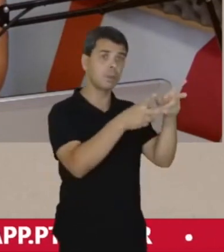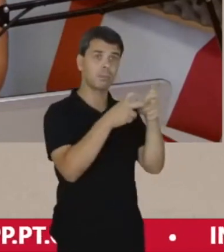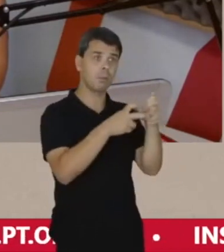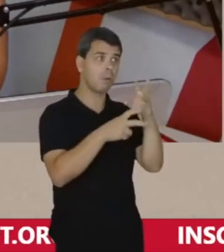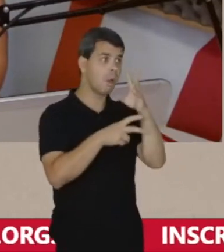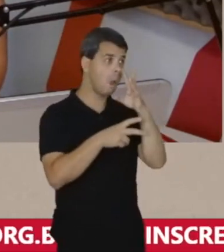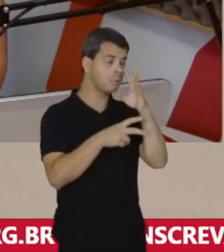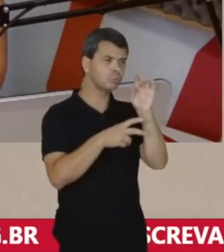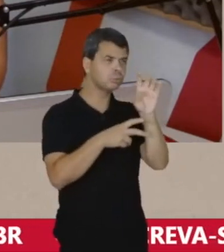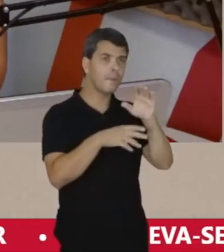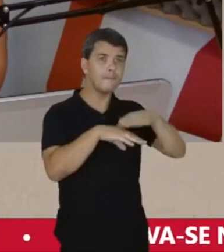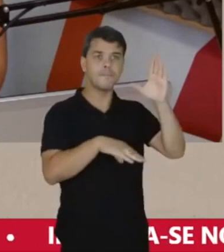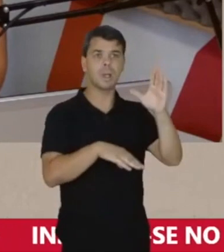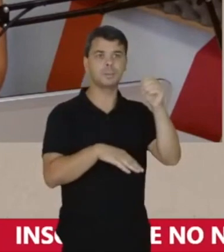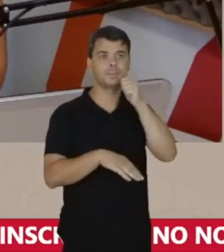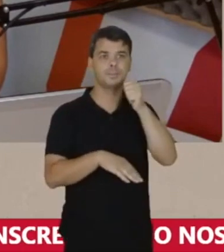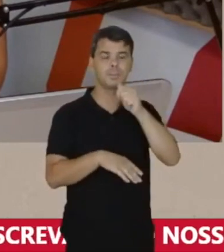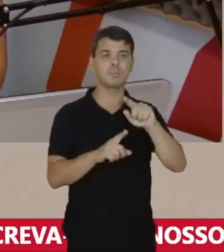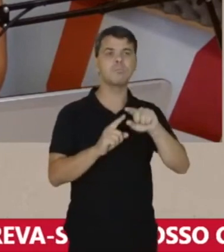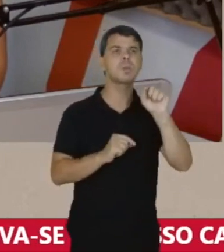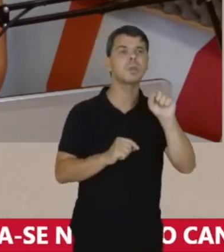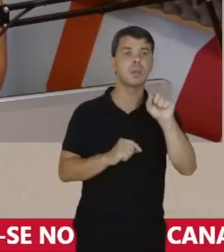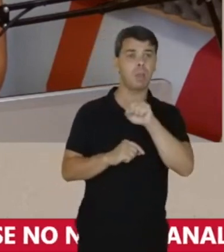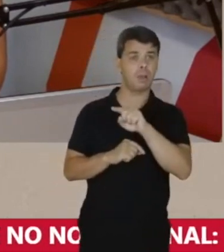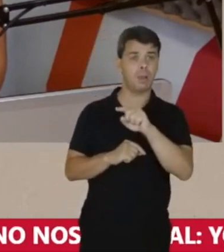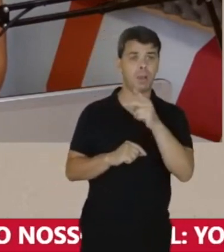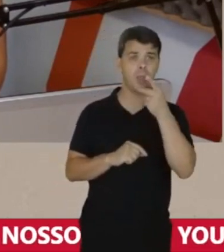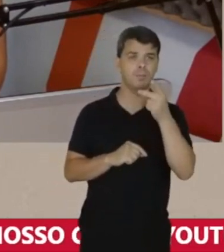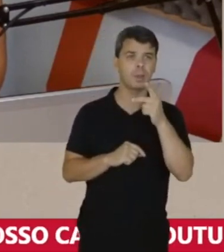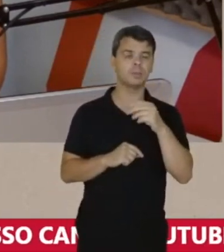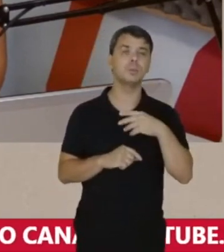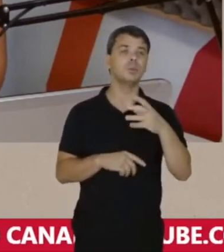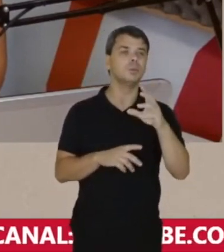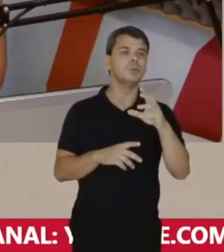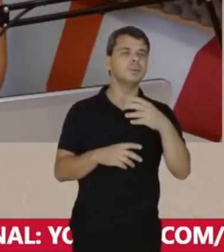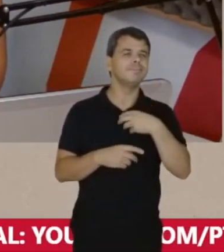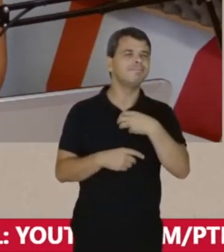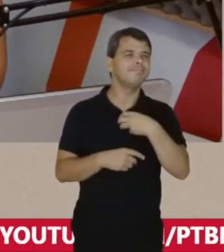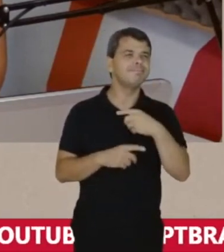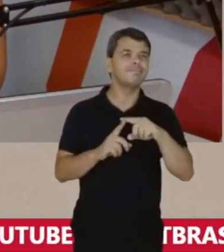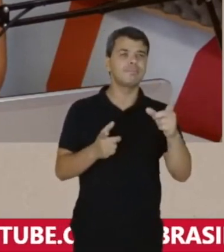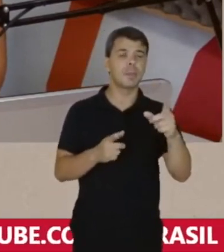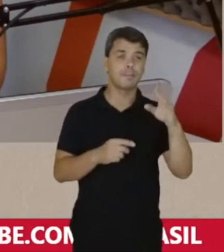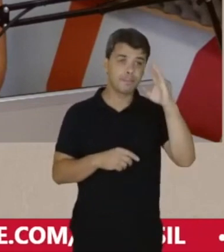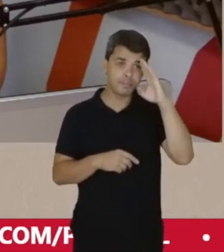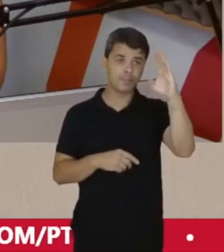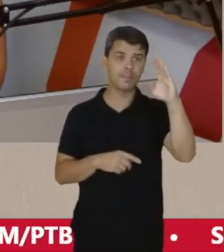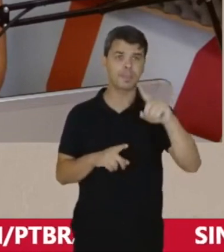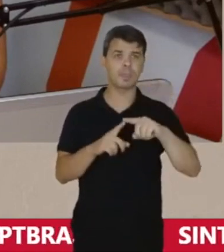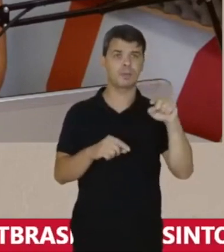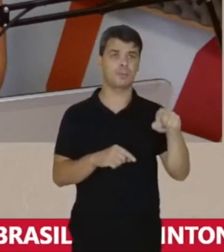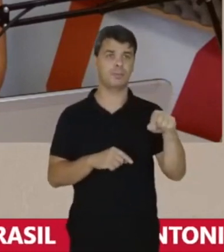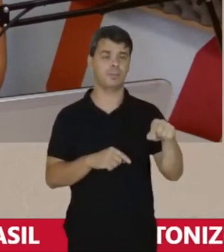assim, só de mulheres, sabe? E o que você está dizendo faz muito sentido, né? E principalmente, já coloquei também